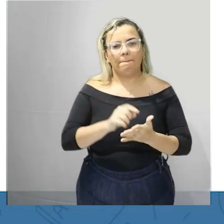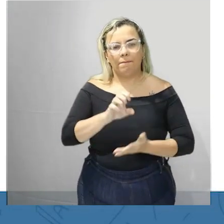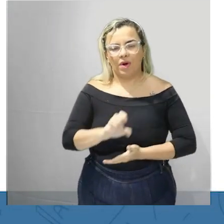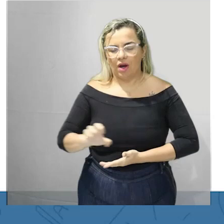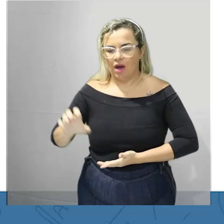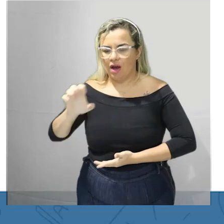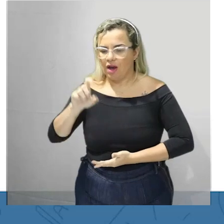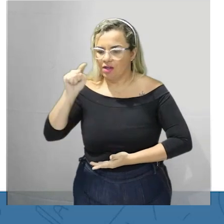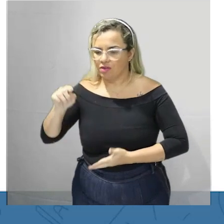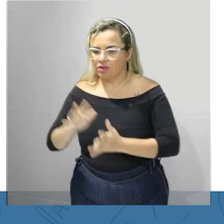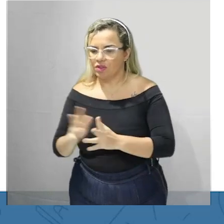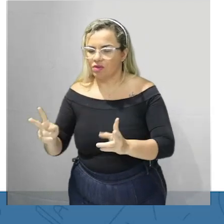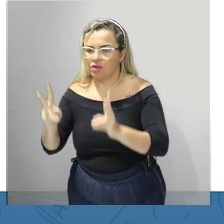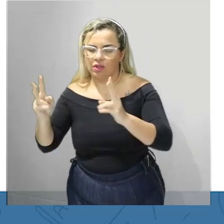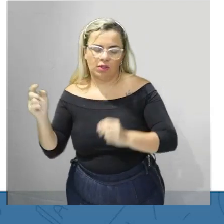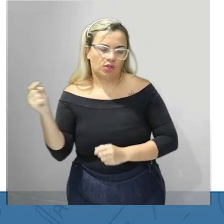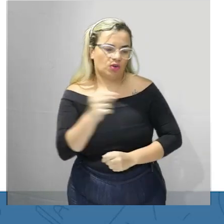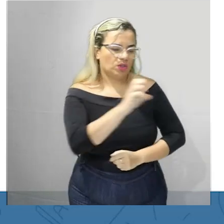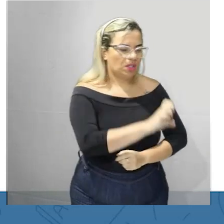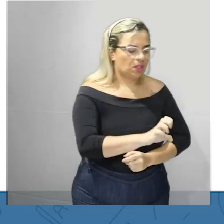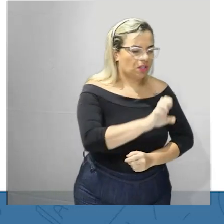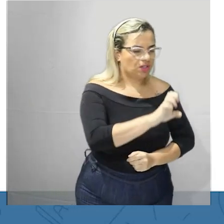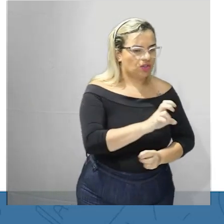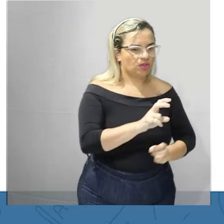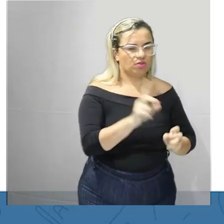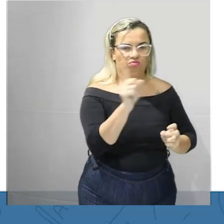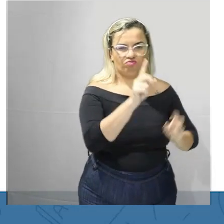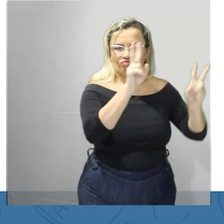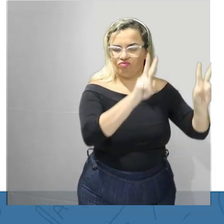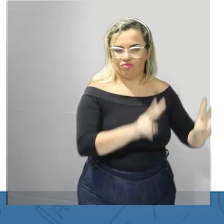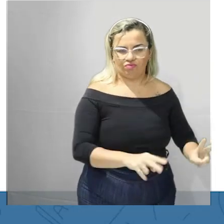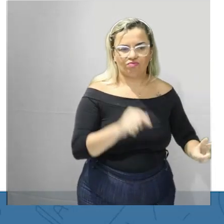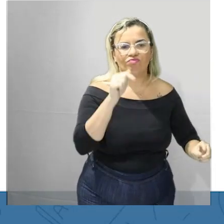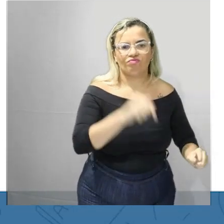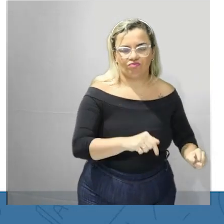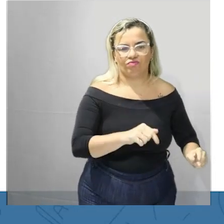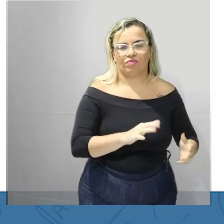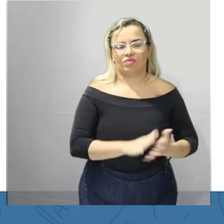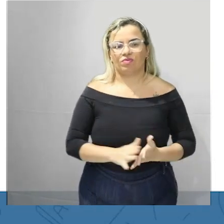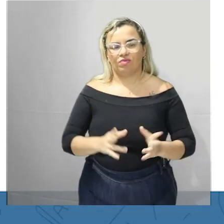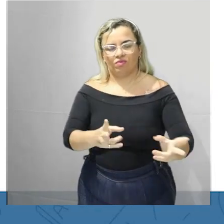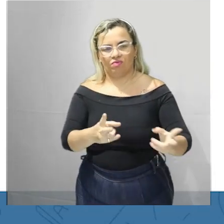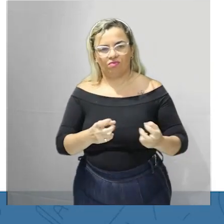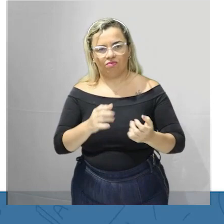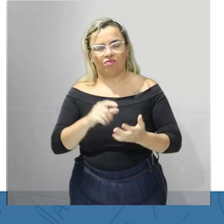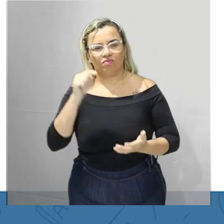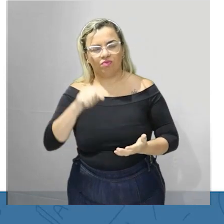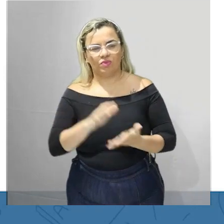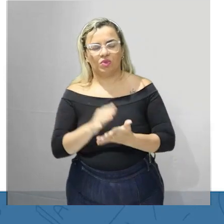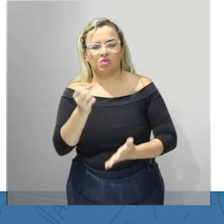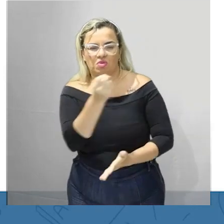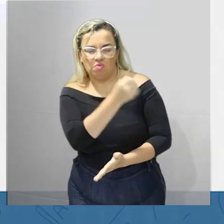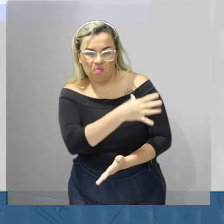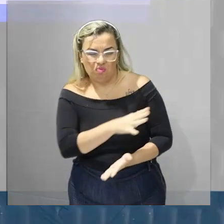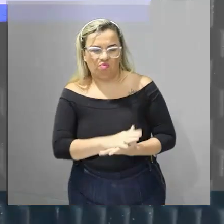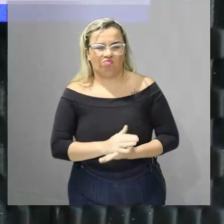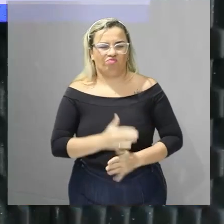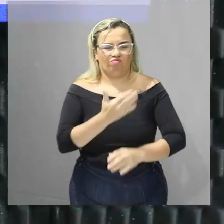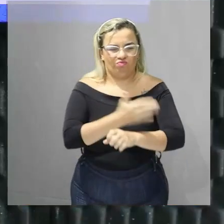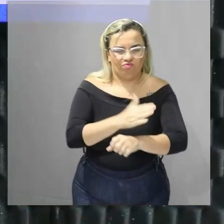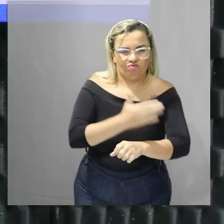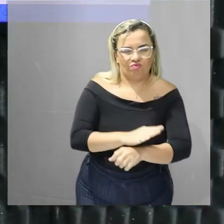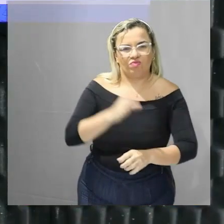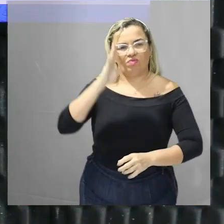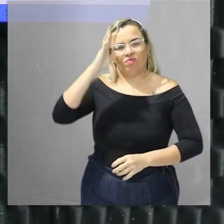valorizadas e outras áreas que não. Isso, galera, no espaço urbano moderno, a gente está percebendo muito na prática, né? Prática é onde a gente vai